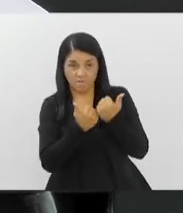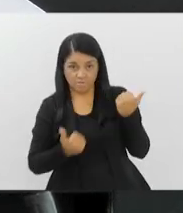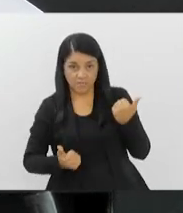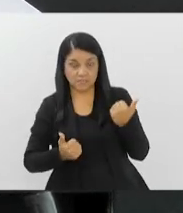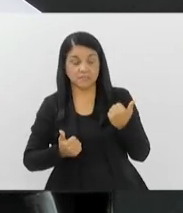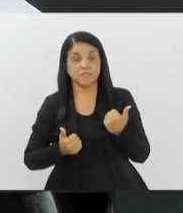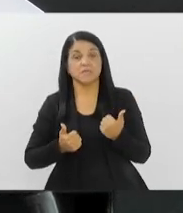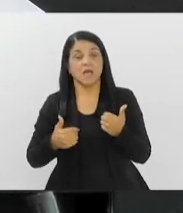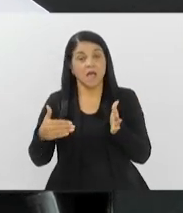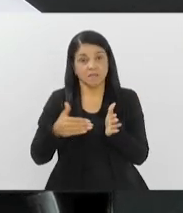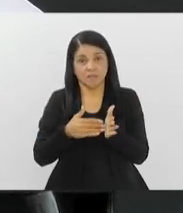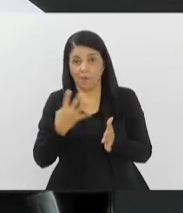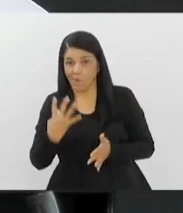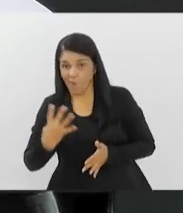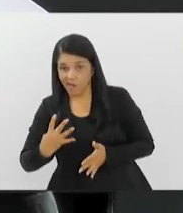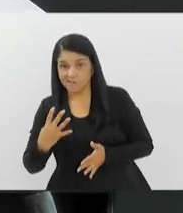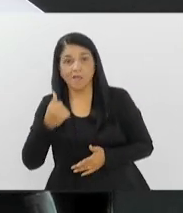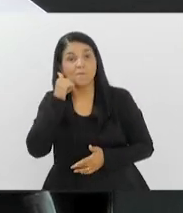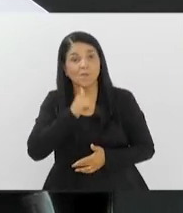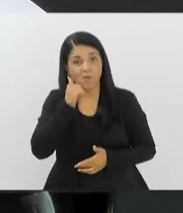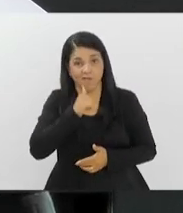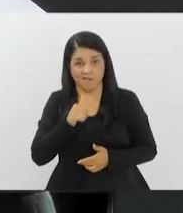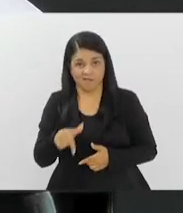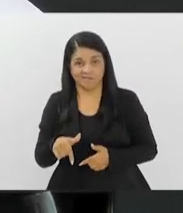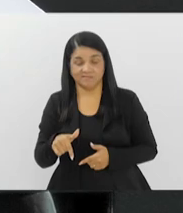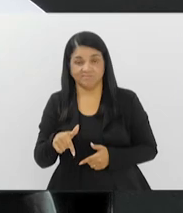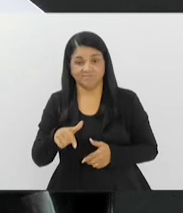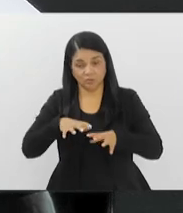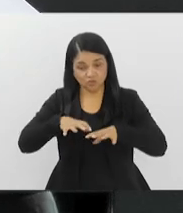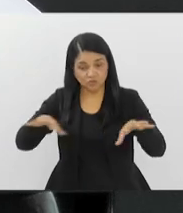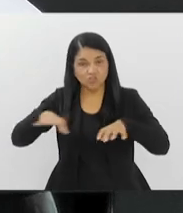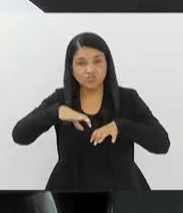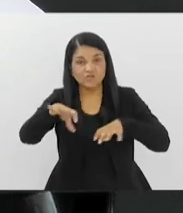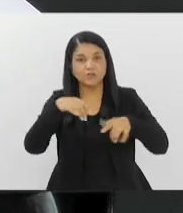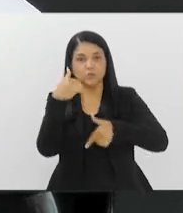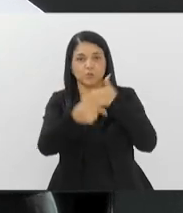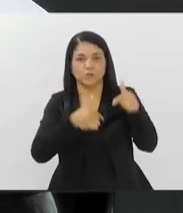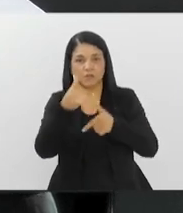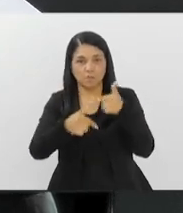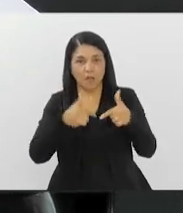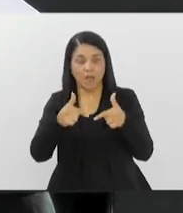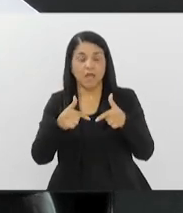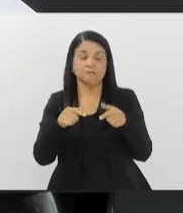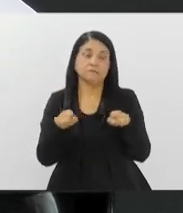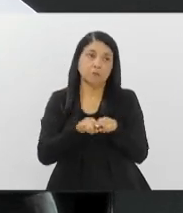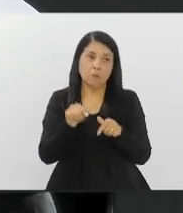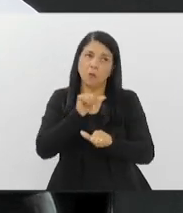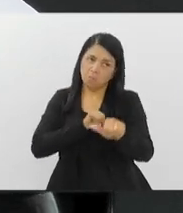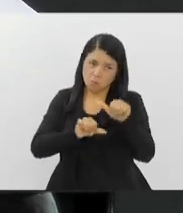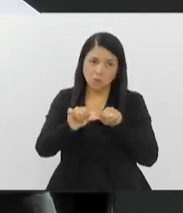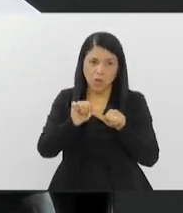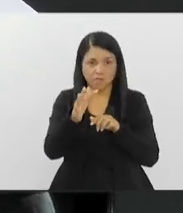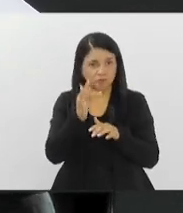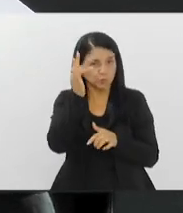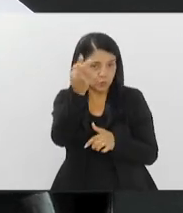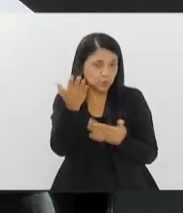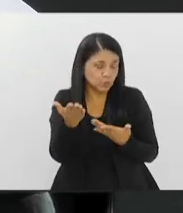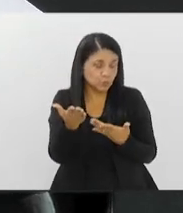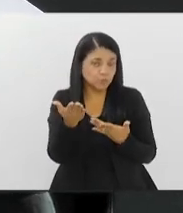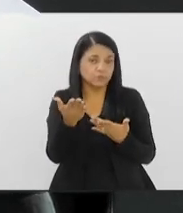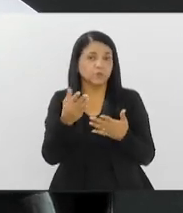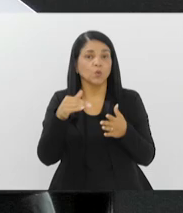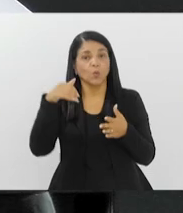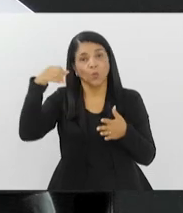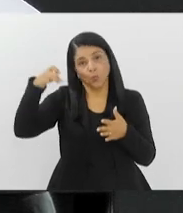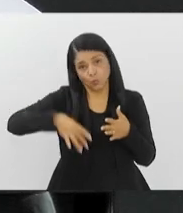todas são mulheres. E, em breve, a gente pode mudar isso também, né? A vice-presidente ser mulher e o último ser